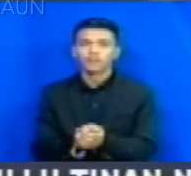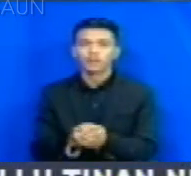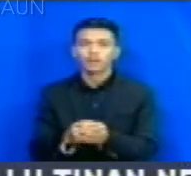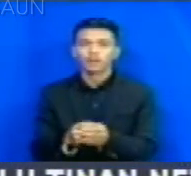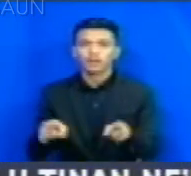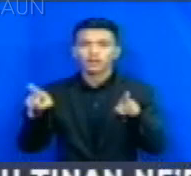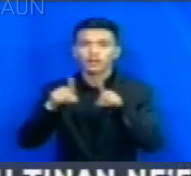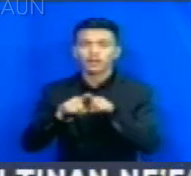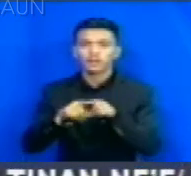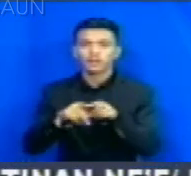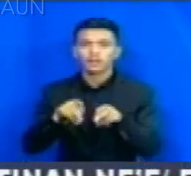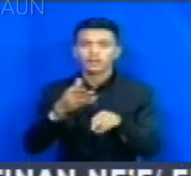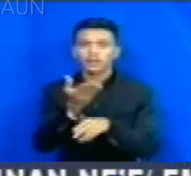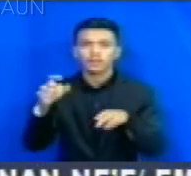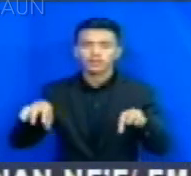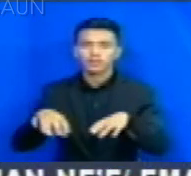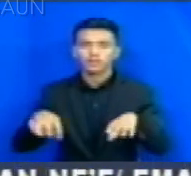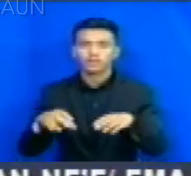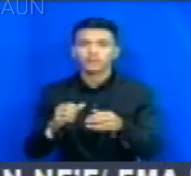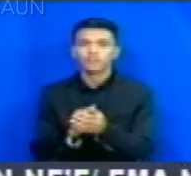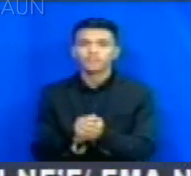significa que está bom ser a dedicação no desempenho.